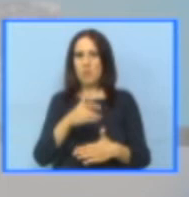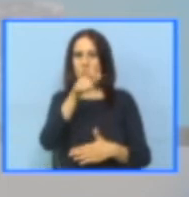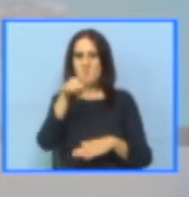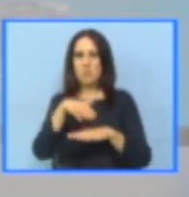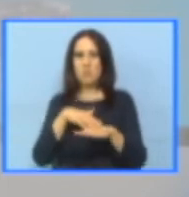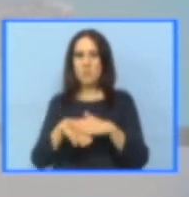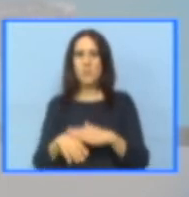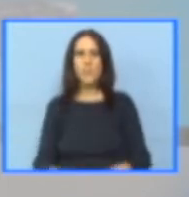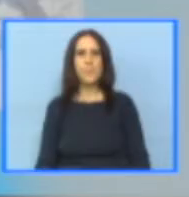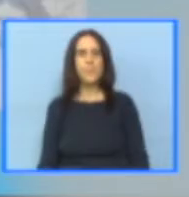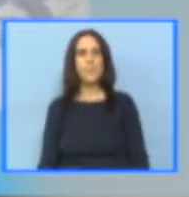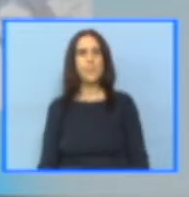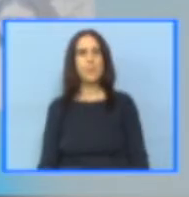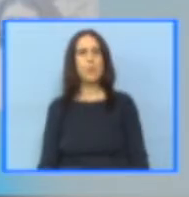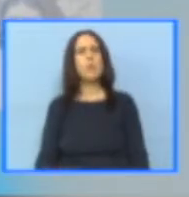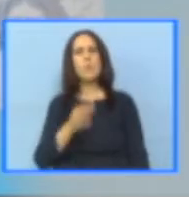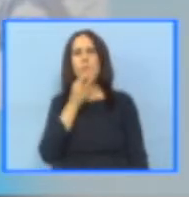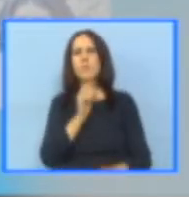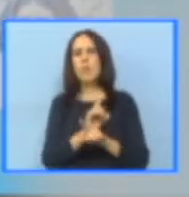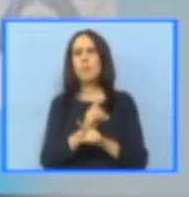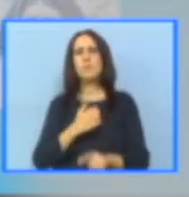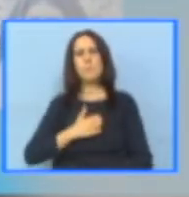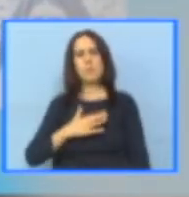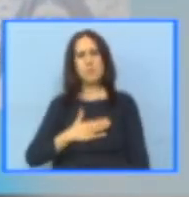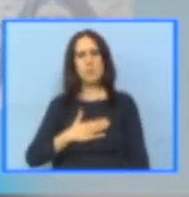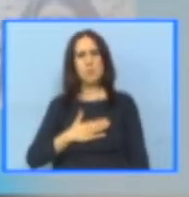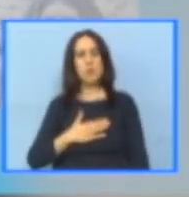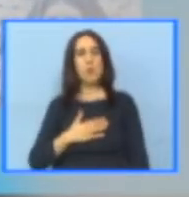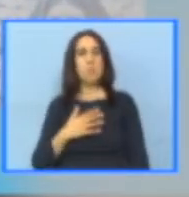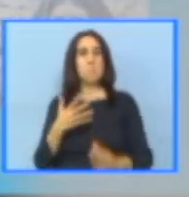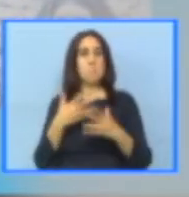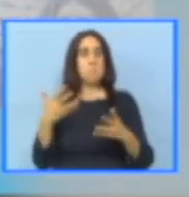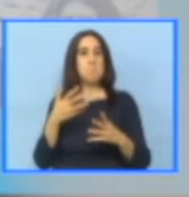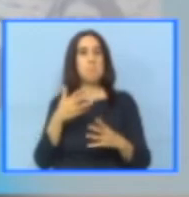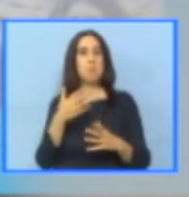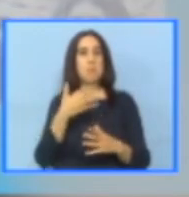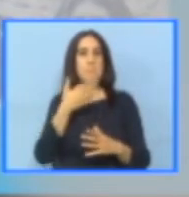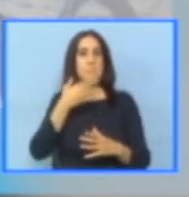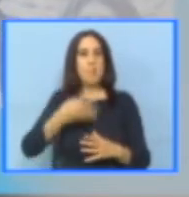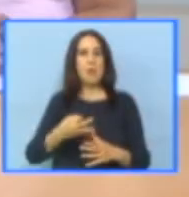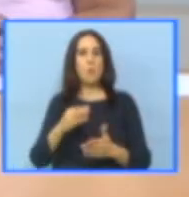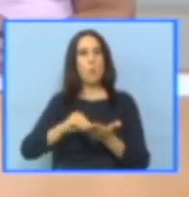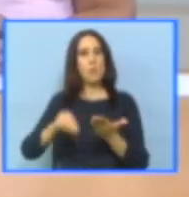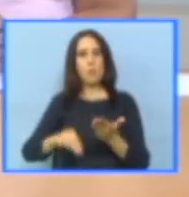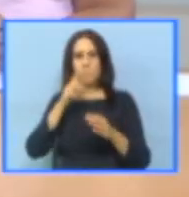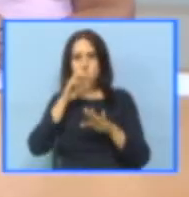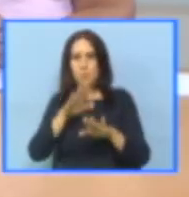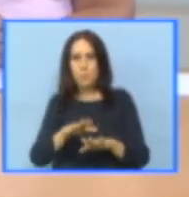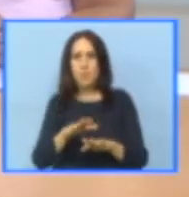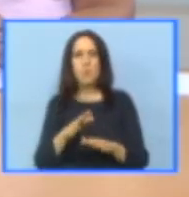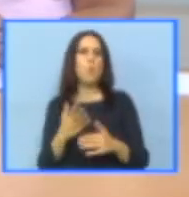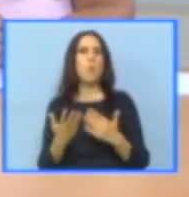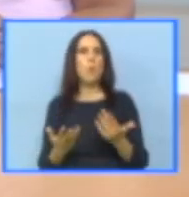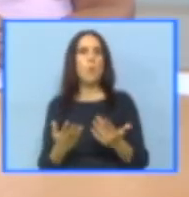exercido. Falava, no caso das empresas, muitos têm que ou interromper os seus contratos